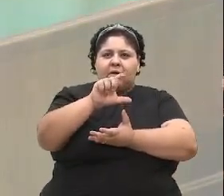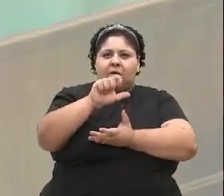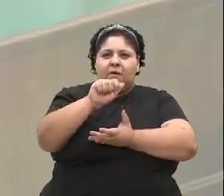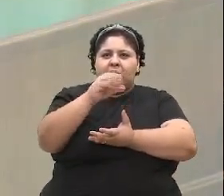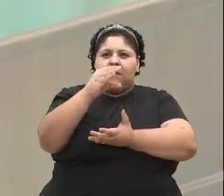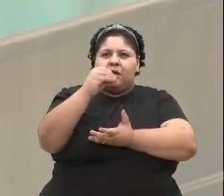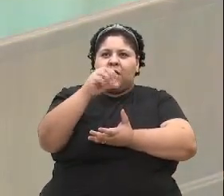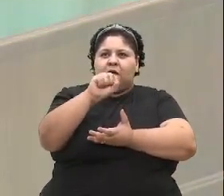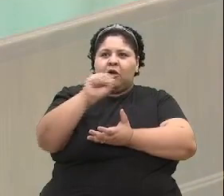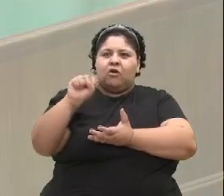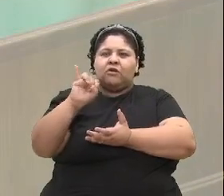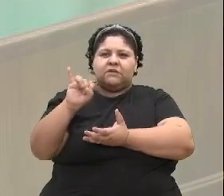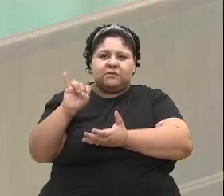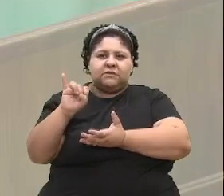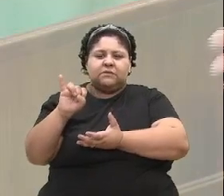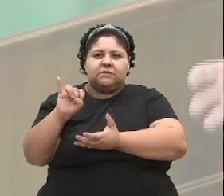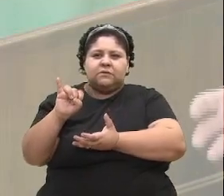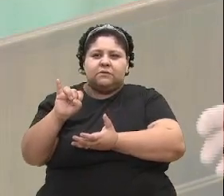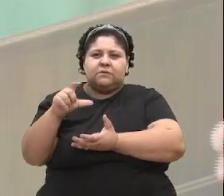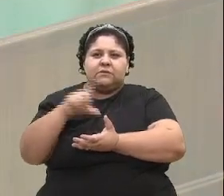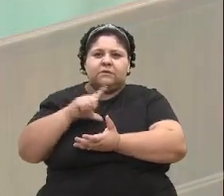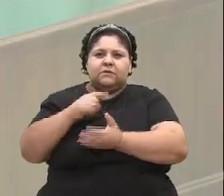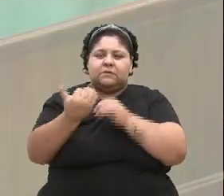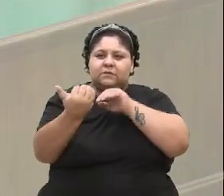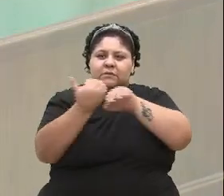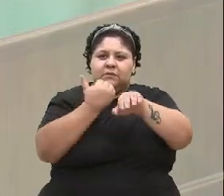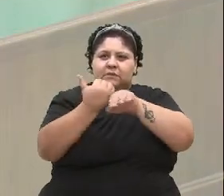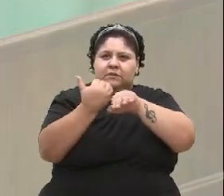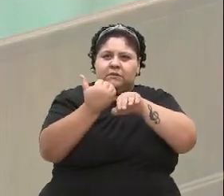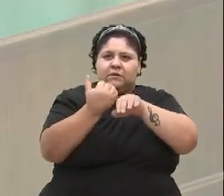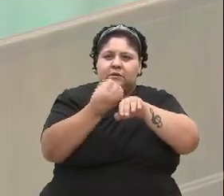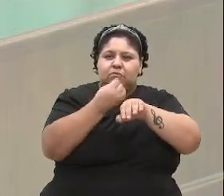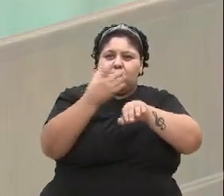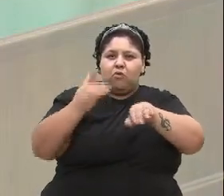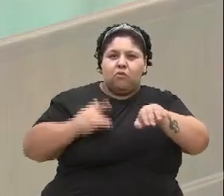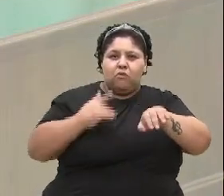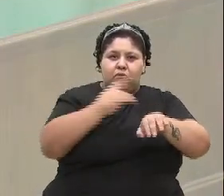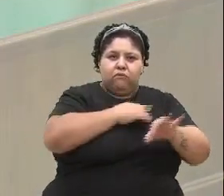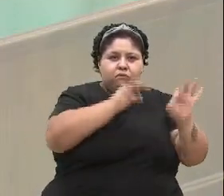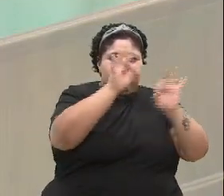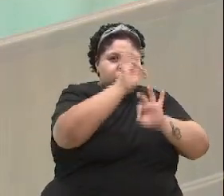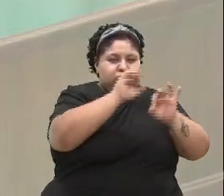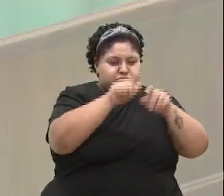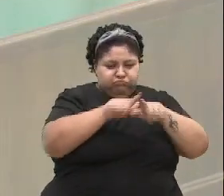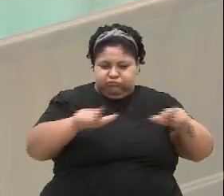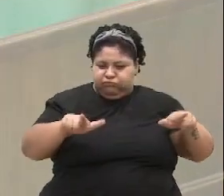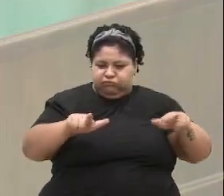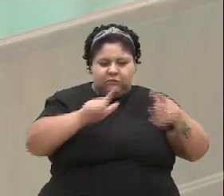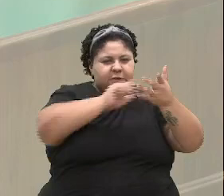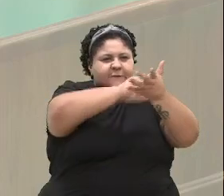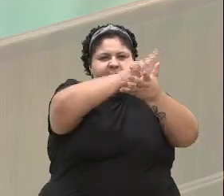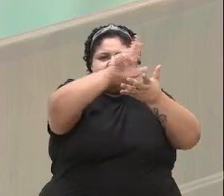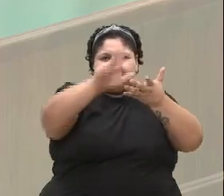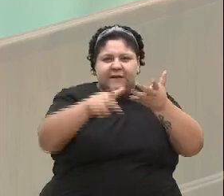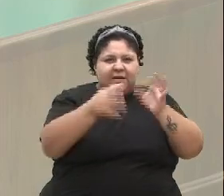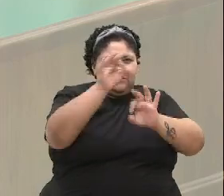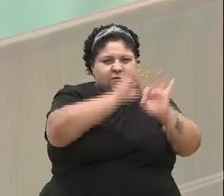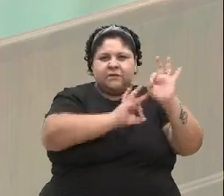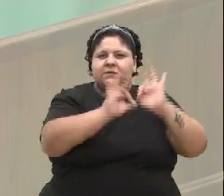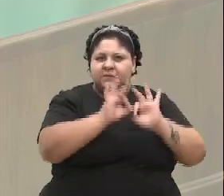boca de lobo tem na avenida pastor adequação de drenagem enfim várias adequações